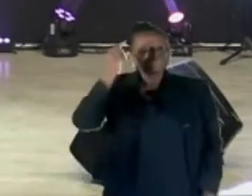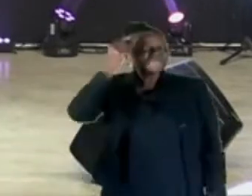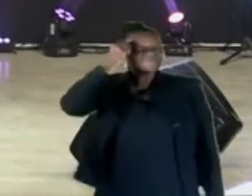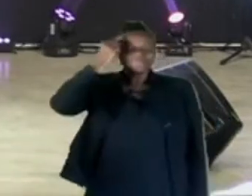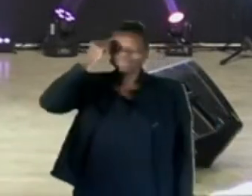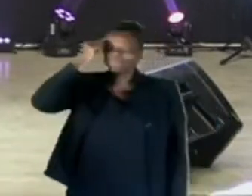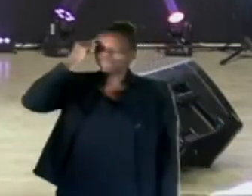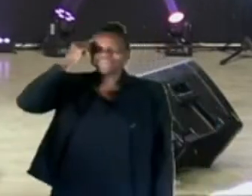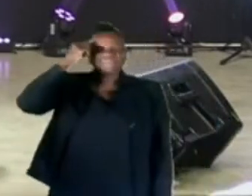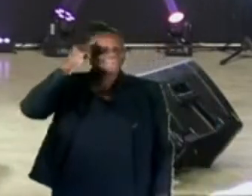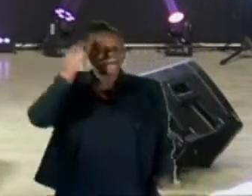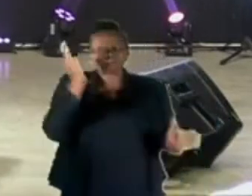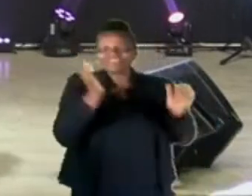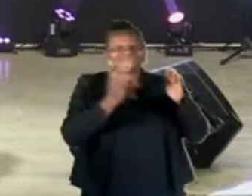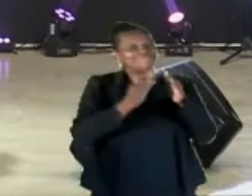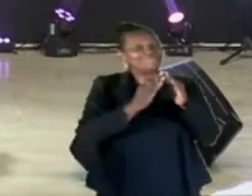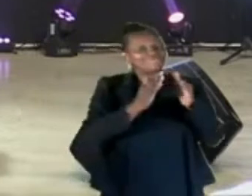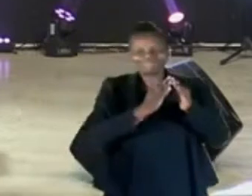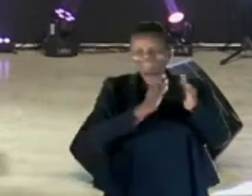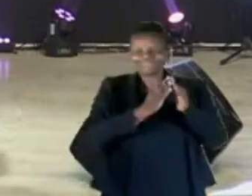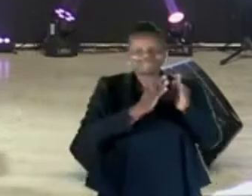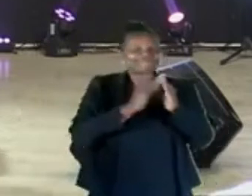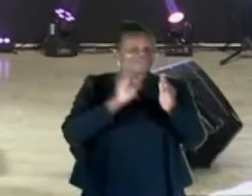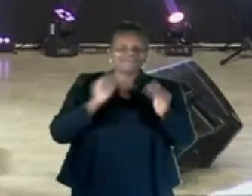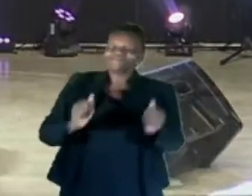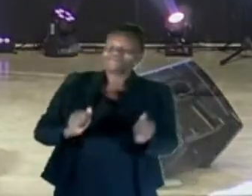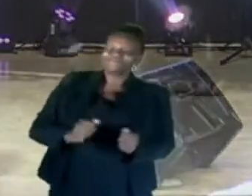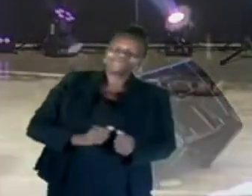que fosse a casa de um